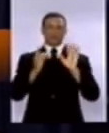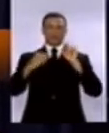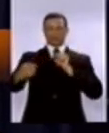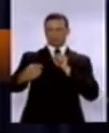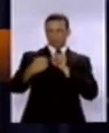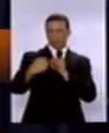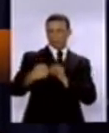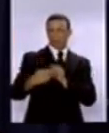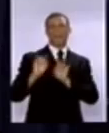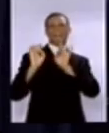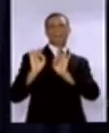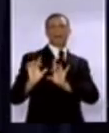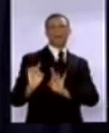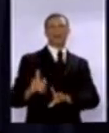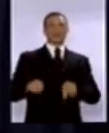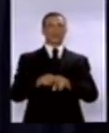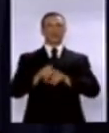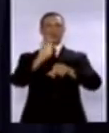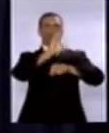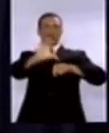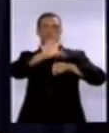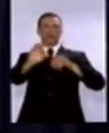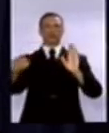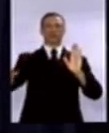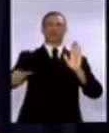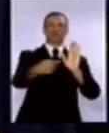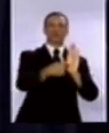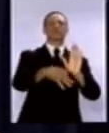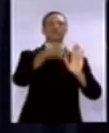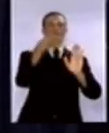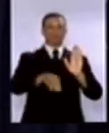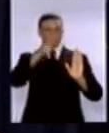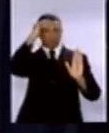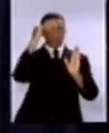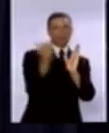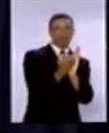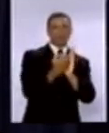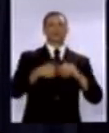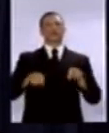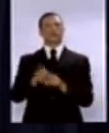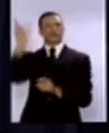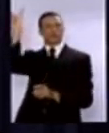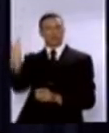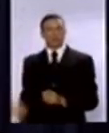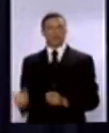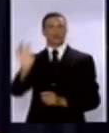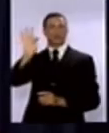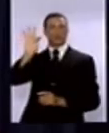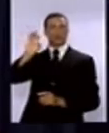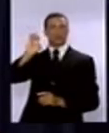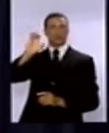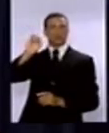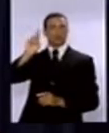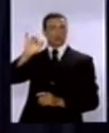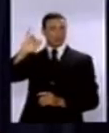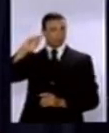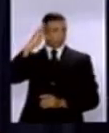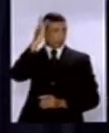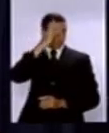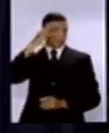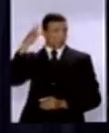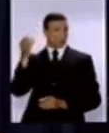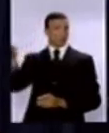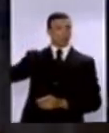em conformidade com a constituição e as leis da república sua excelência o senhor ministro teori albino zavascki um